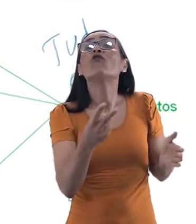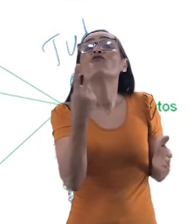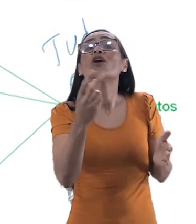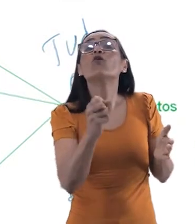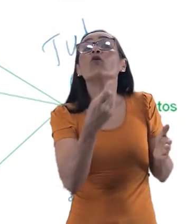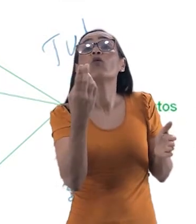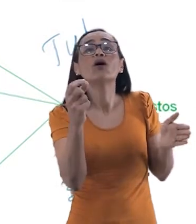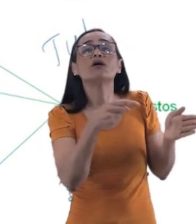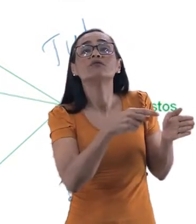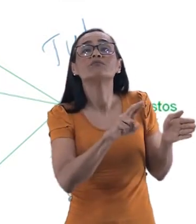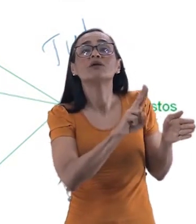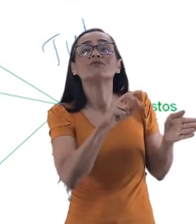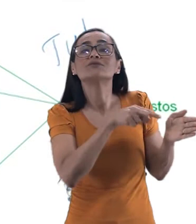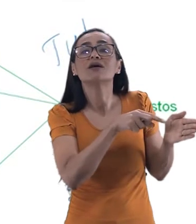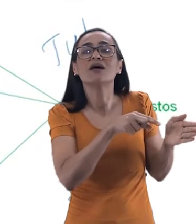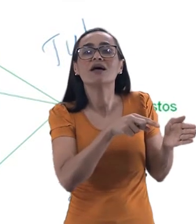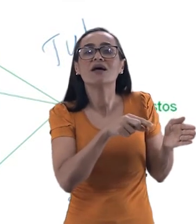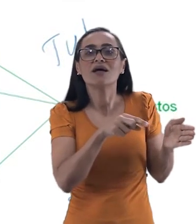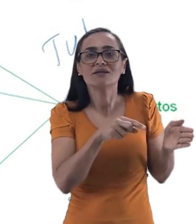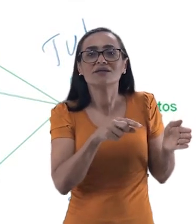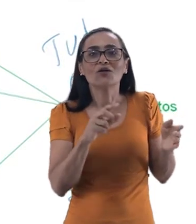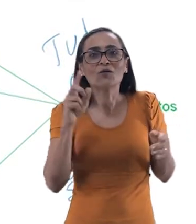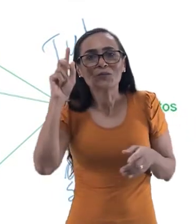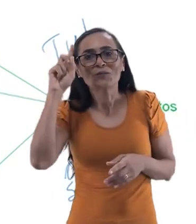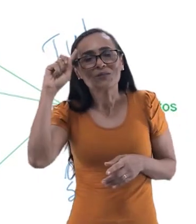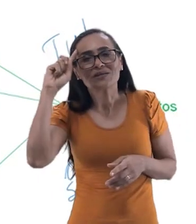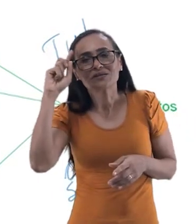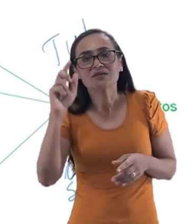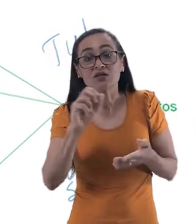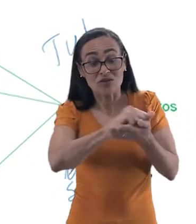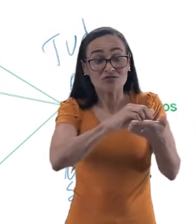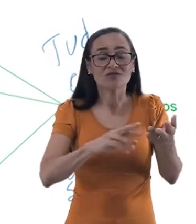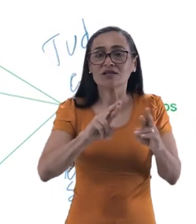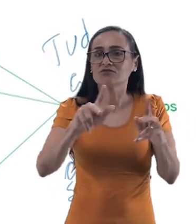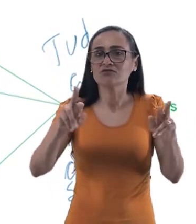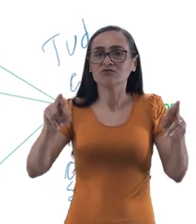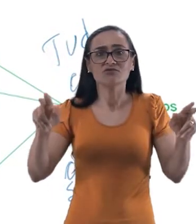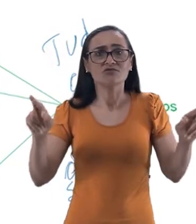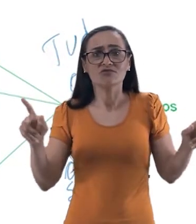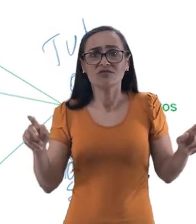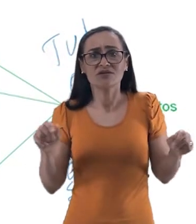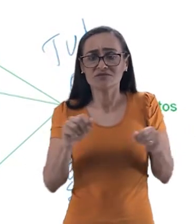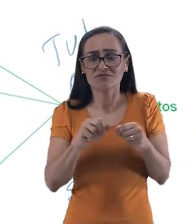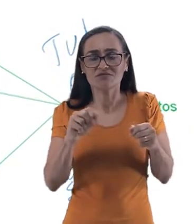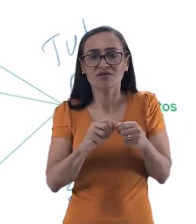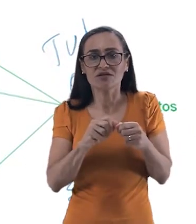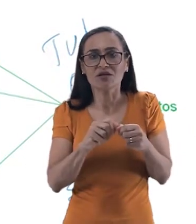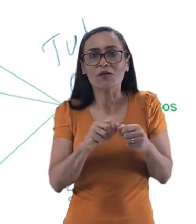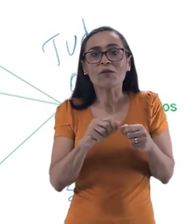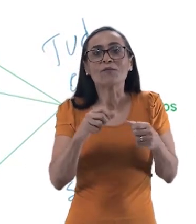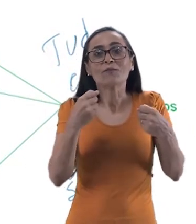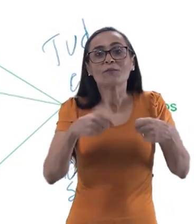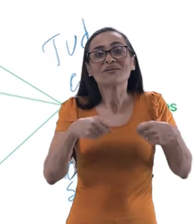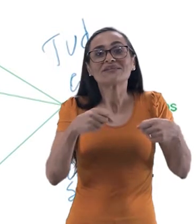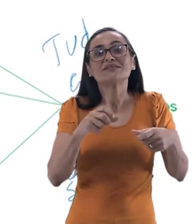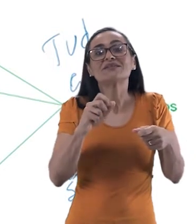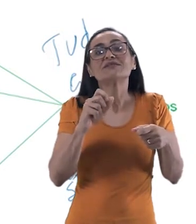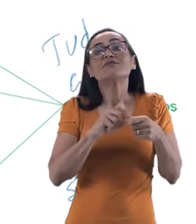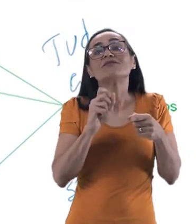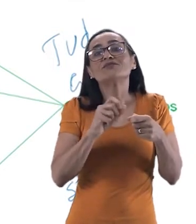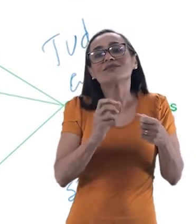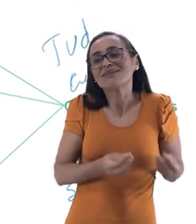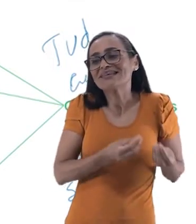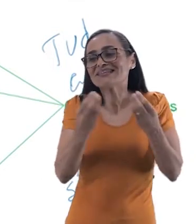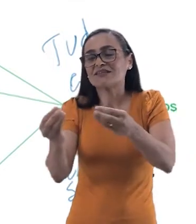Pensando nessas diferentes naturezas de carga, eu tenho diferentes atividades que são executadas para